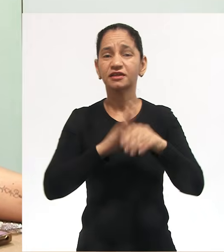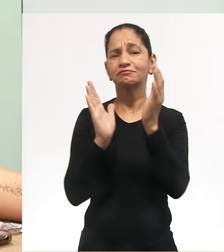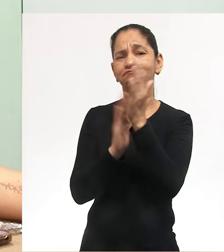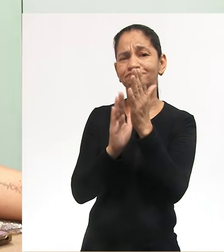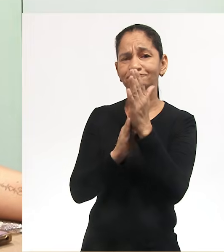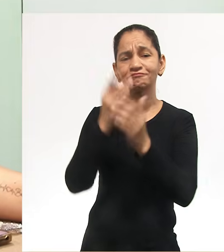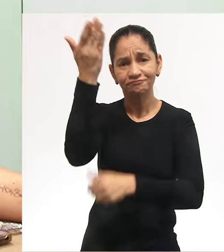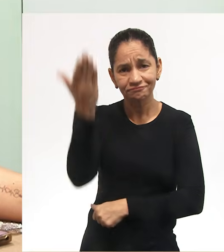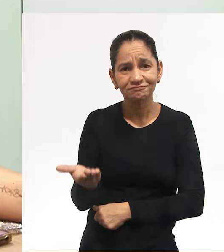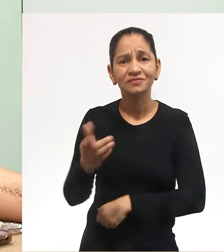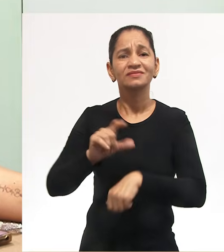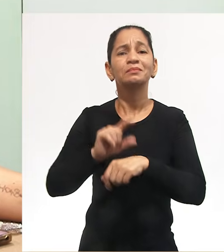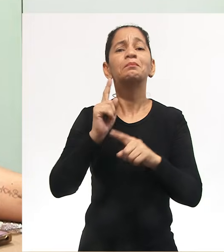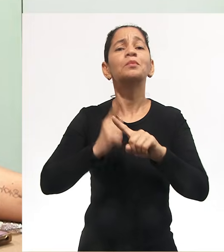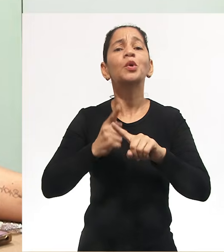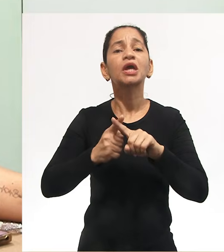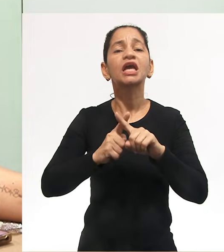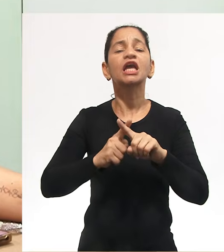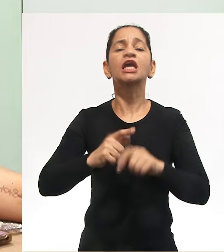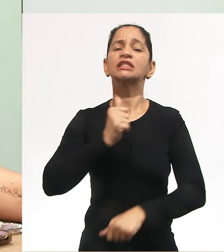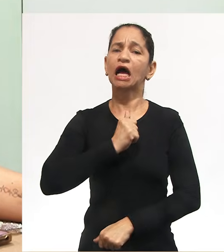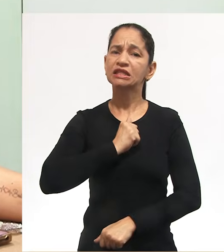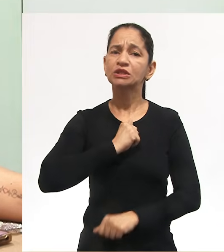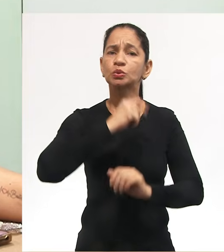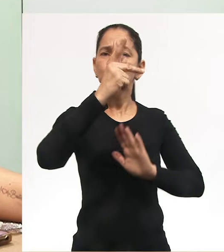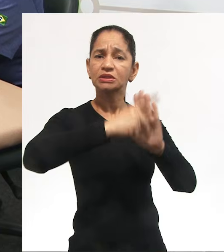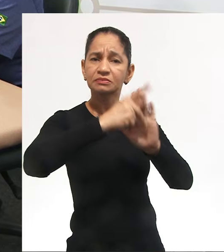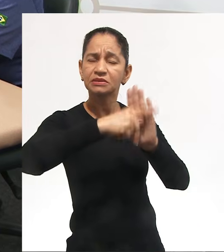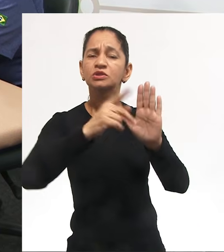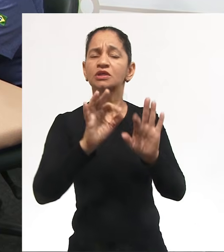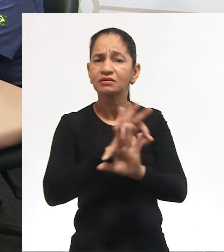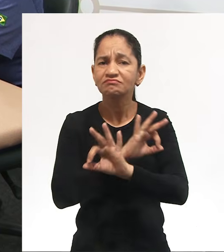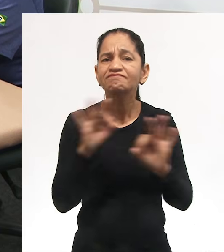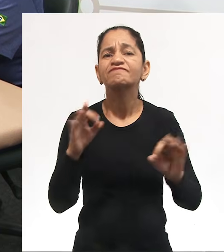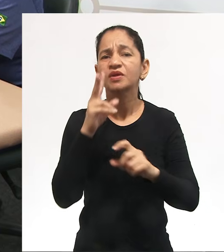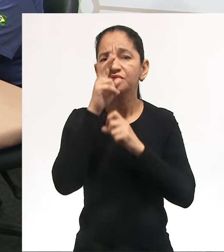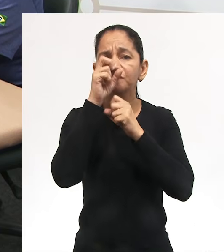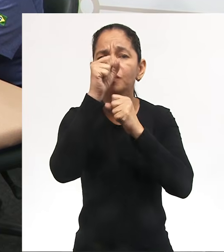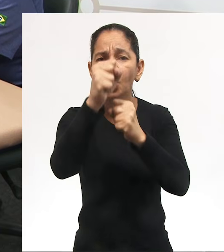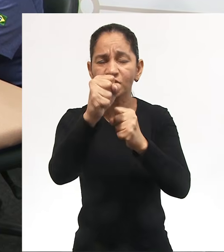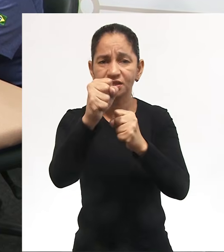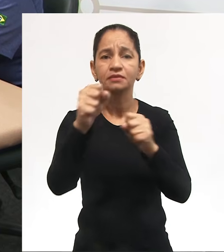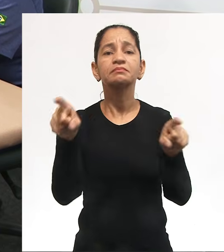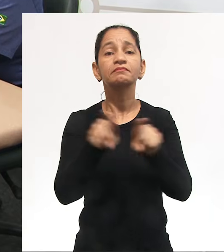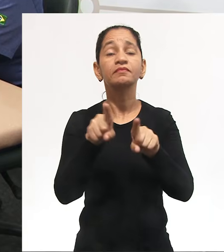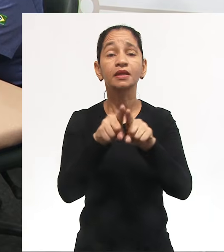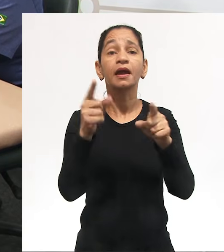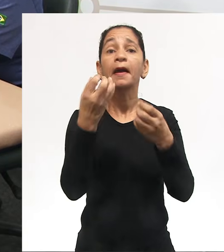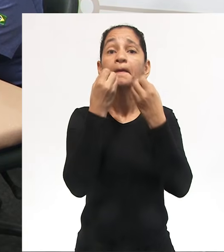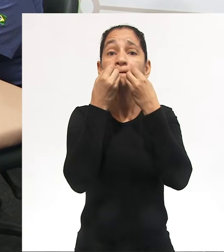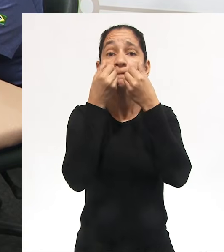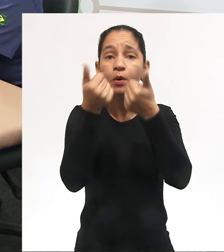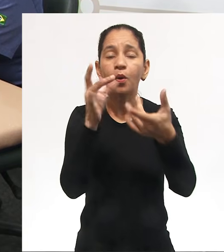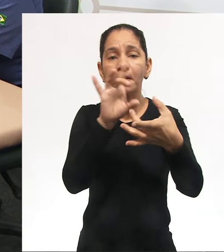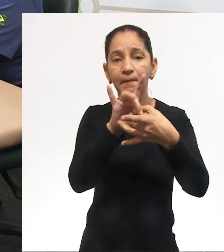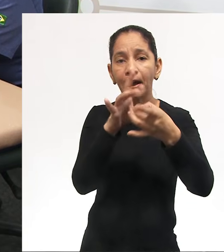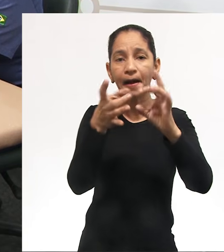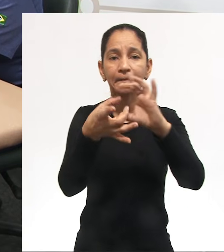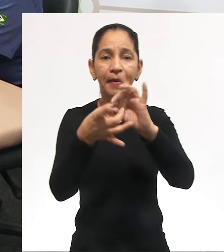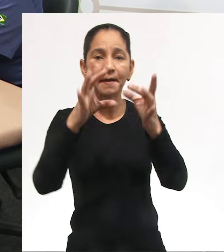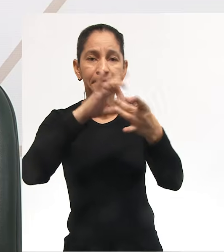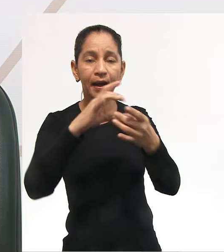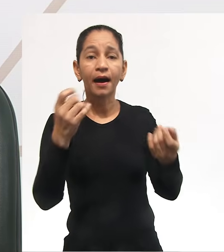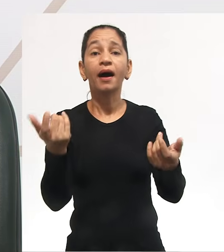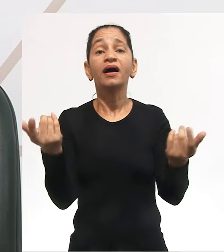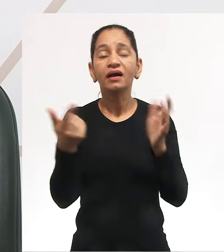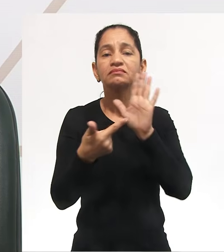Conexão, parabenizar você, uhum, professora Terezinha, por essa iniciativa, por esse trabalho, né, que é uma prática integradora, que é uma